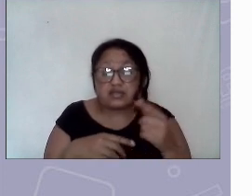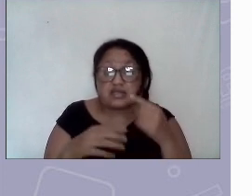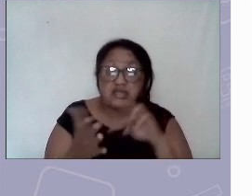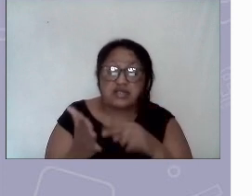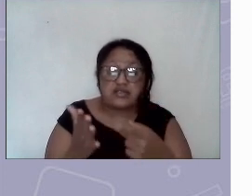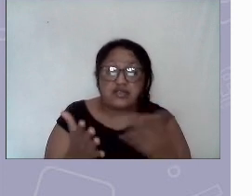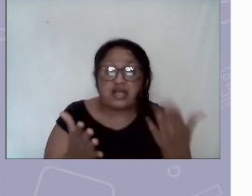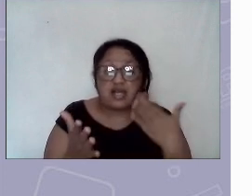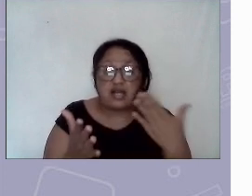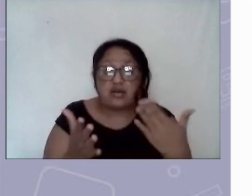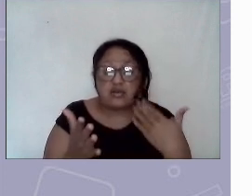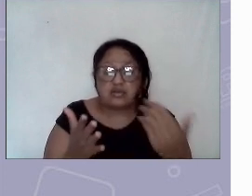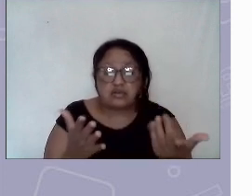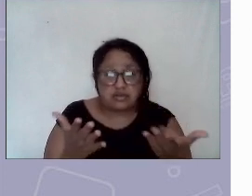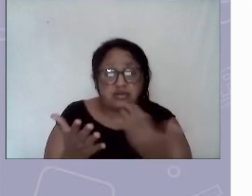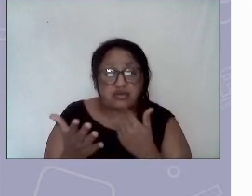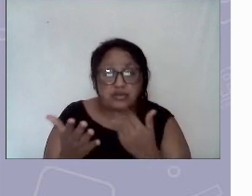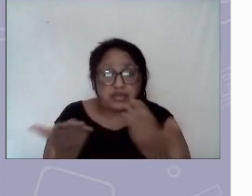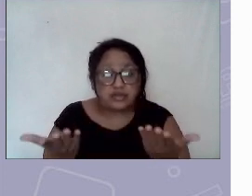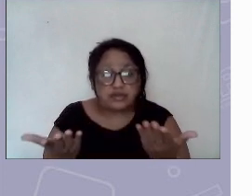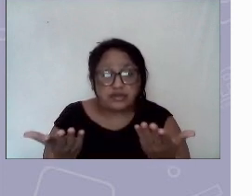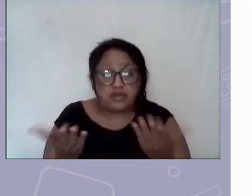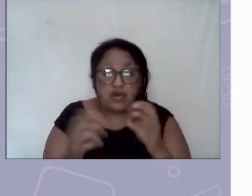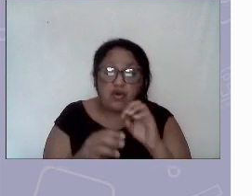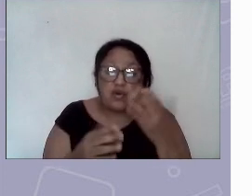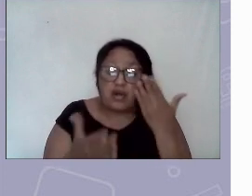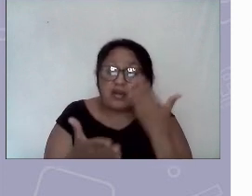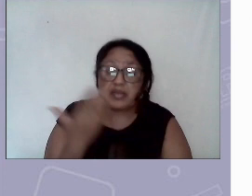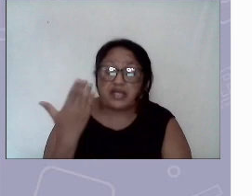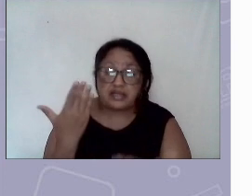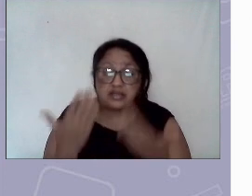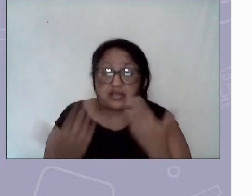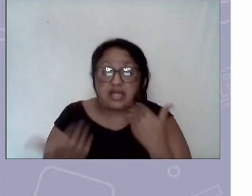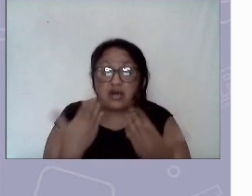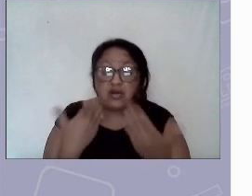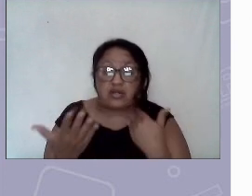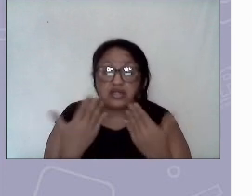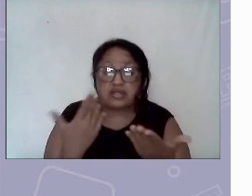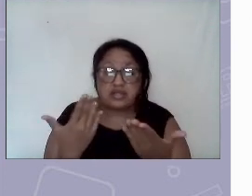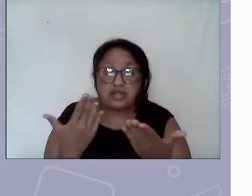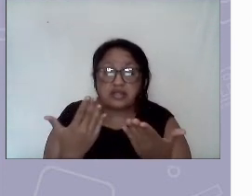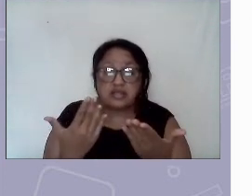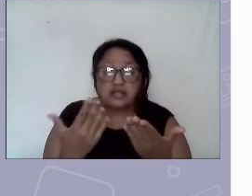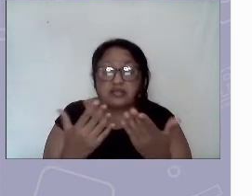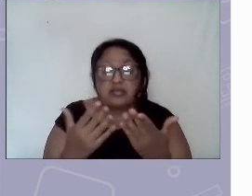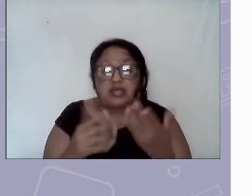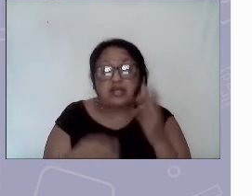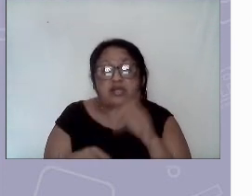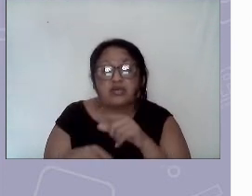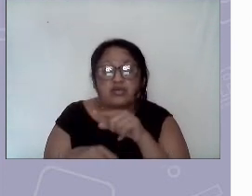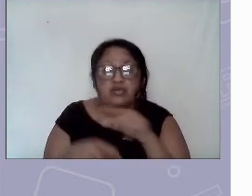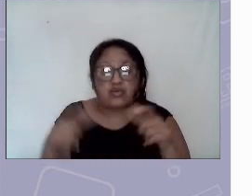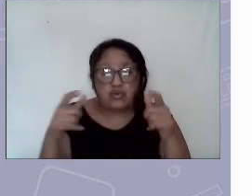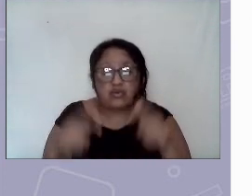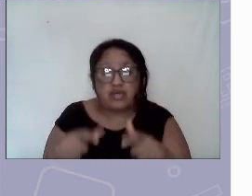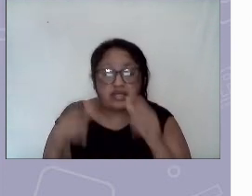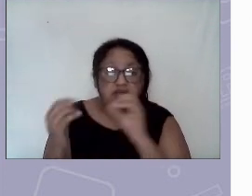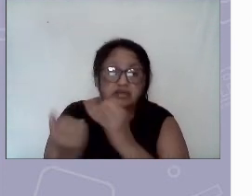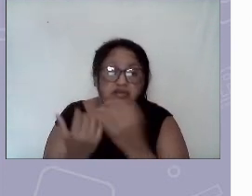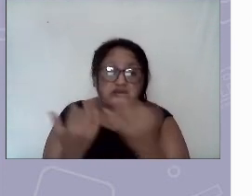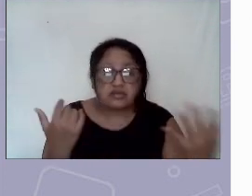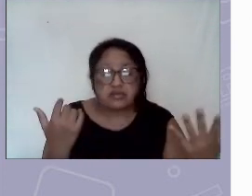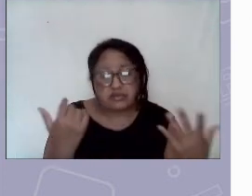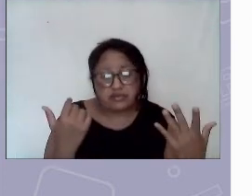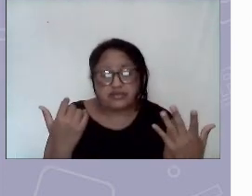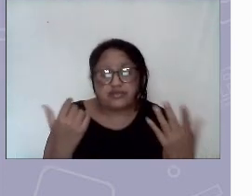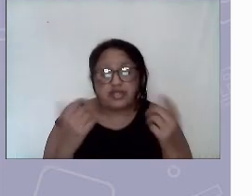quantidade ou a perda calórica por trocas com o meio ambiente e o